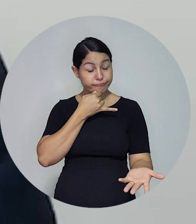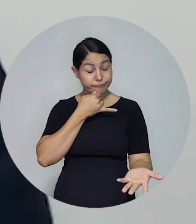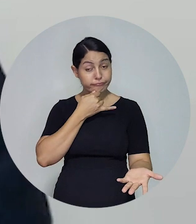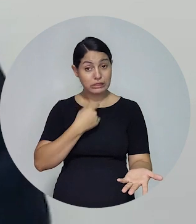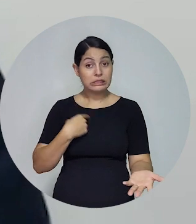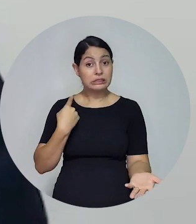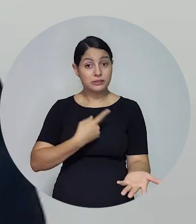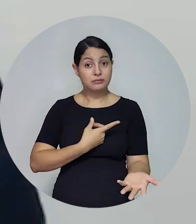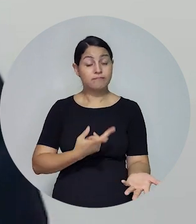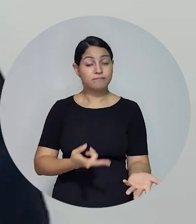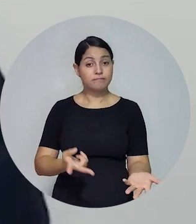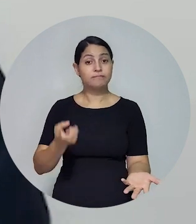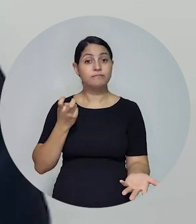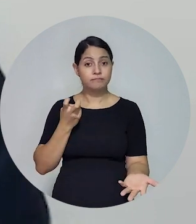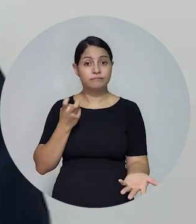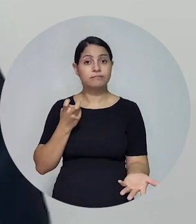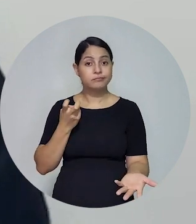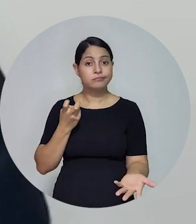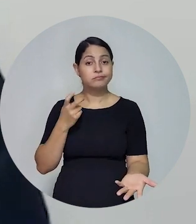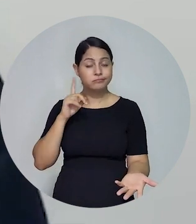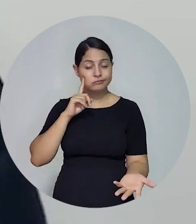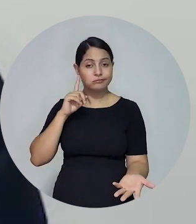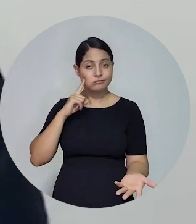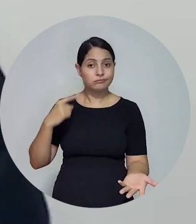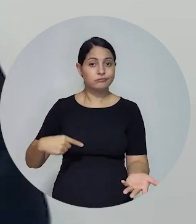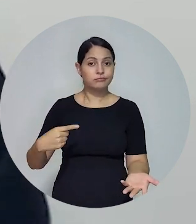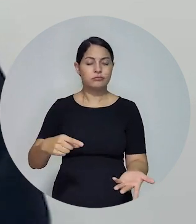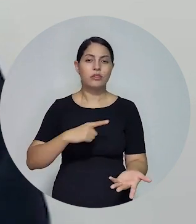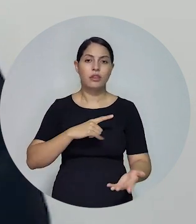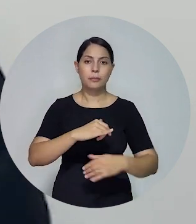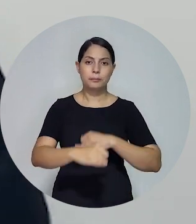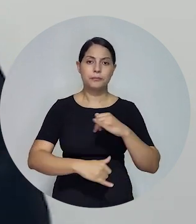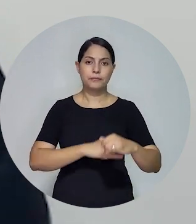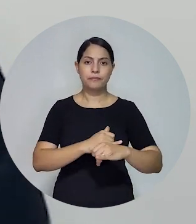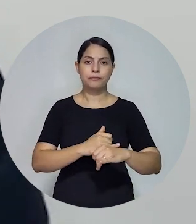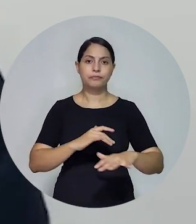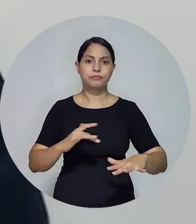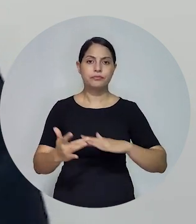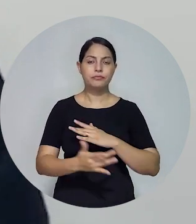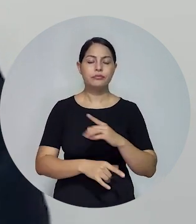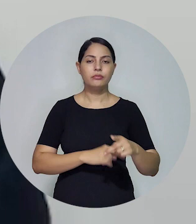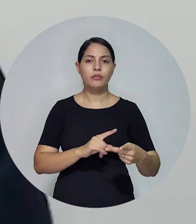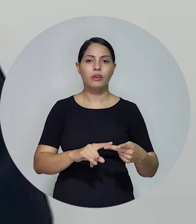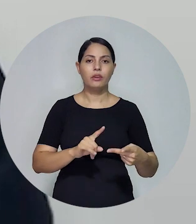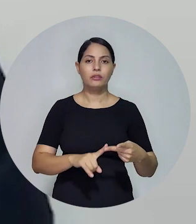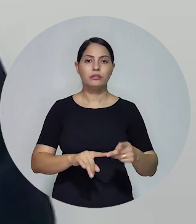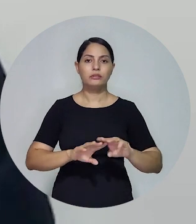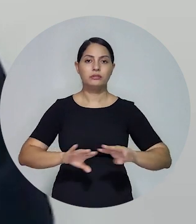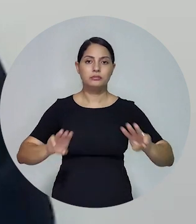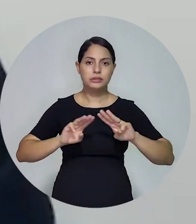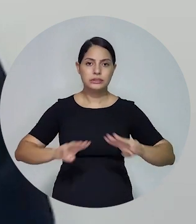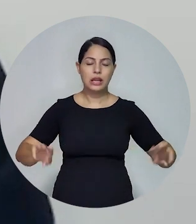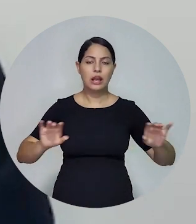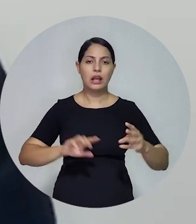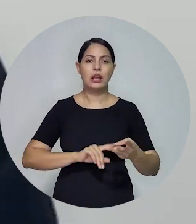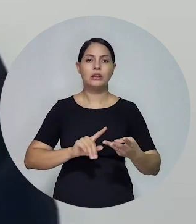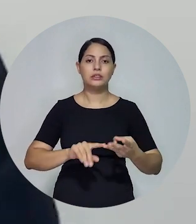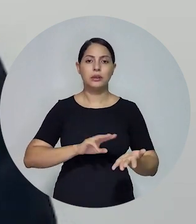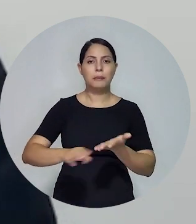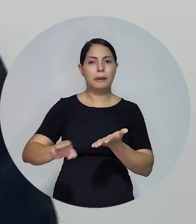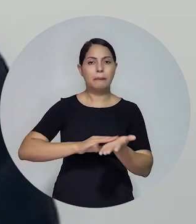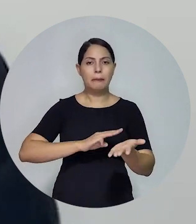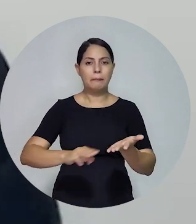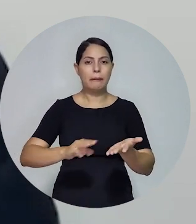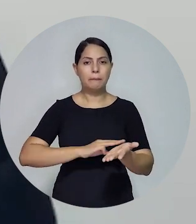que, lamentavelmente, temos visto ocorrer tanto com a internet como com as mensagerias